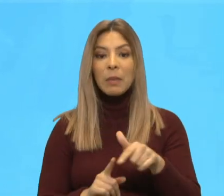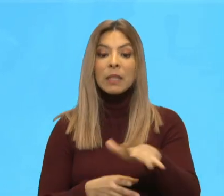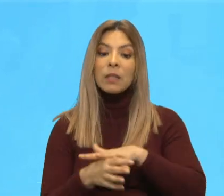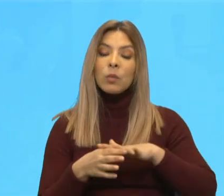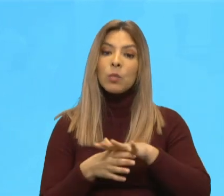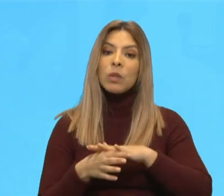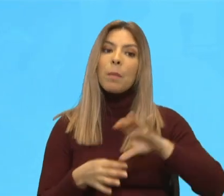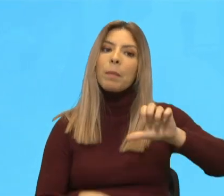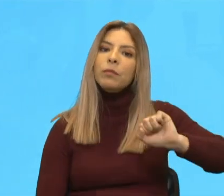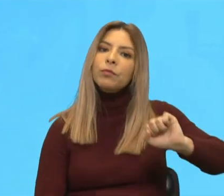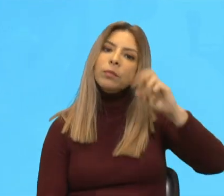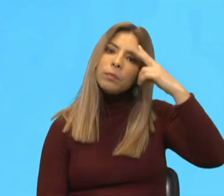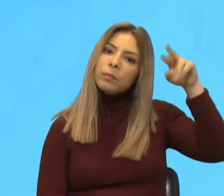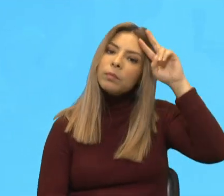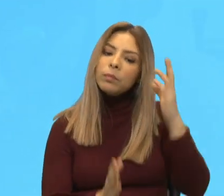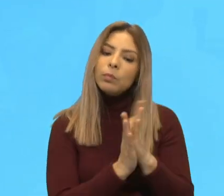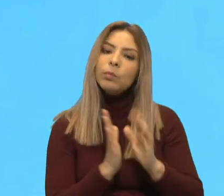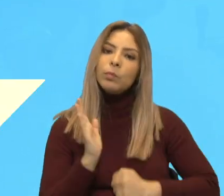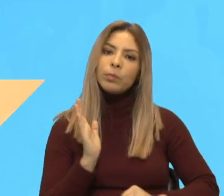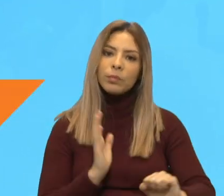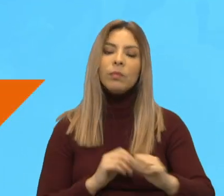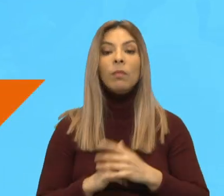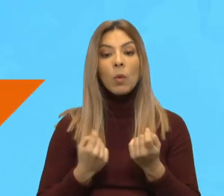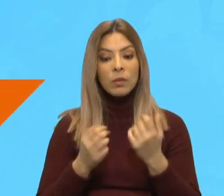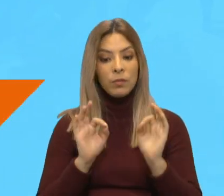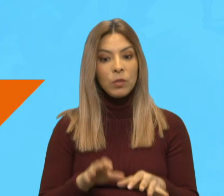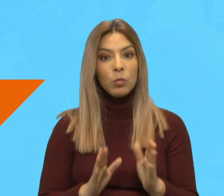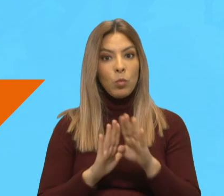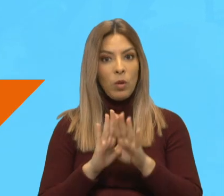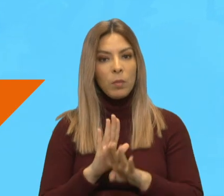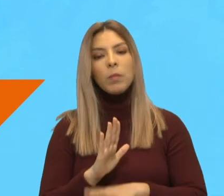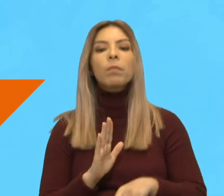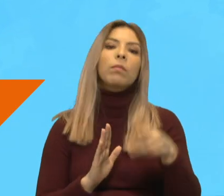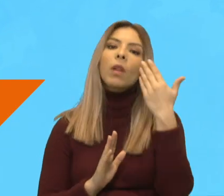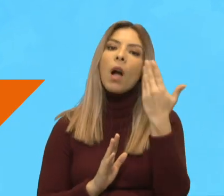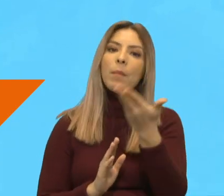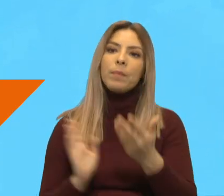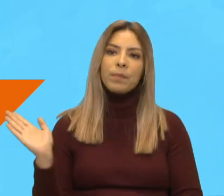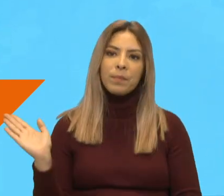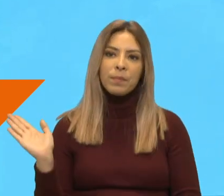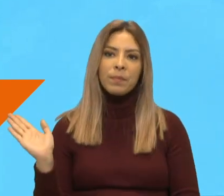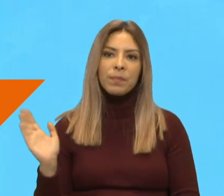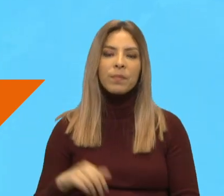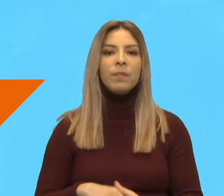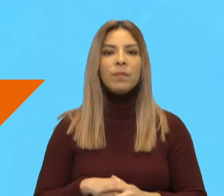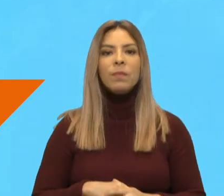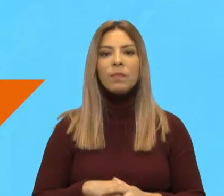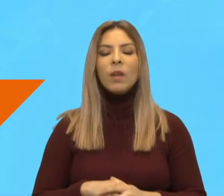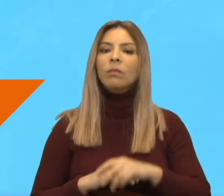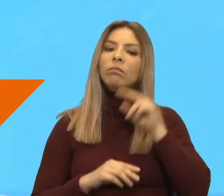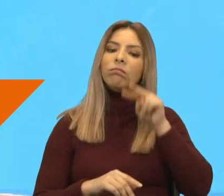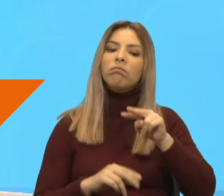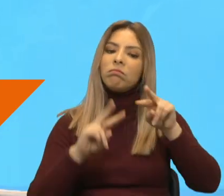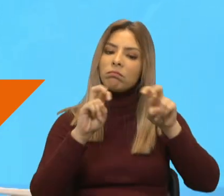do país e da Igreja Católica em Moçambique. E a terminar, lembro o portal agência.eclésia.pt, onde pode acompanhar